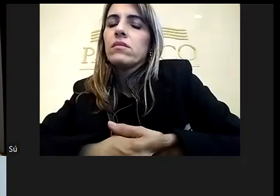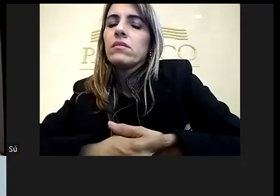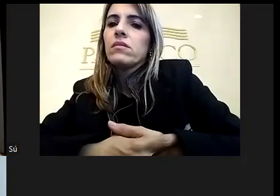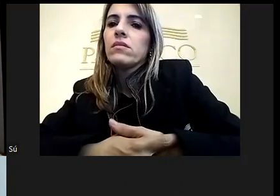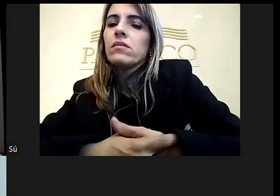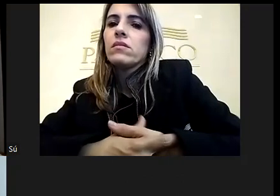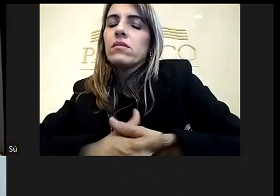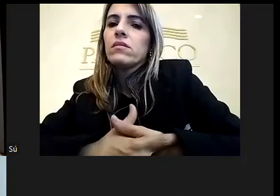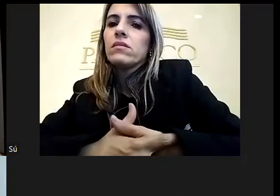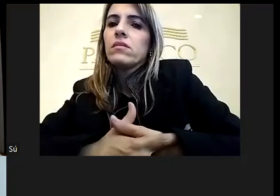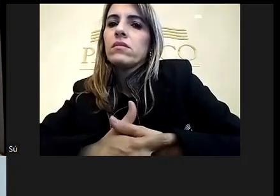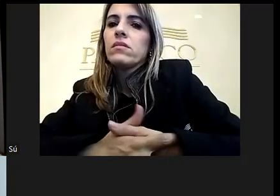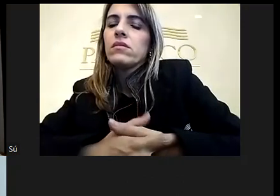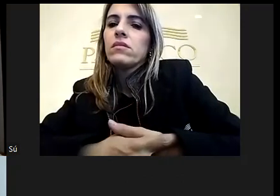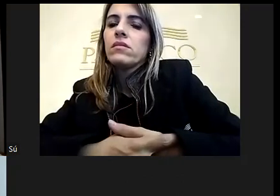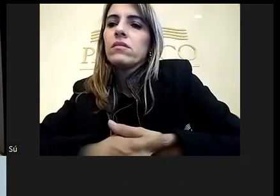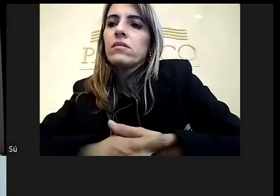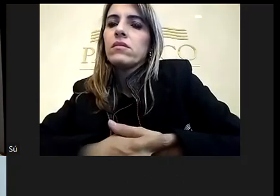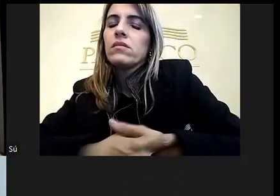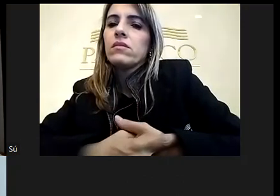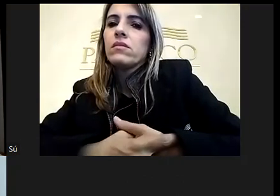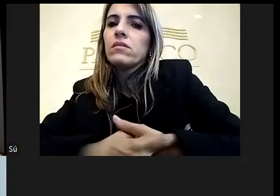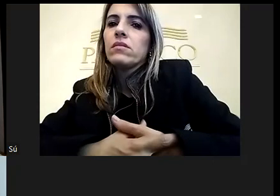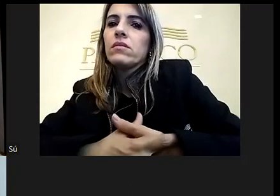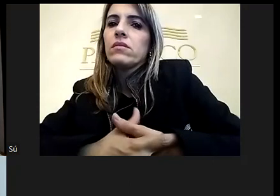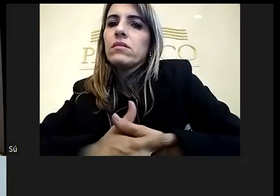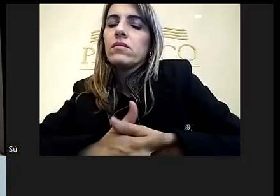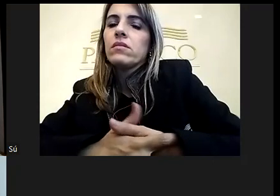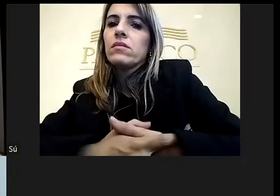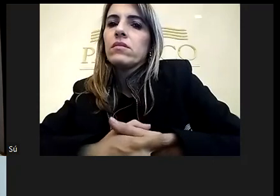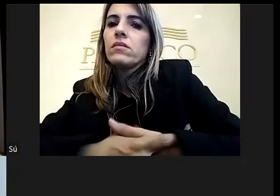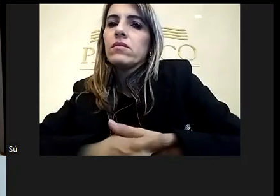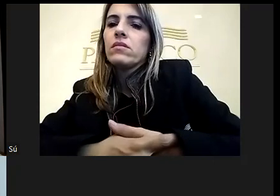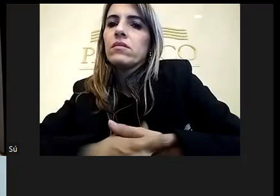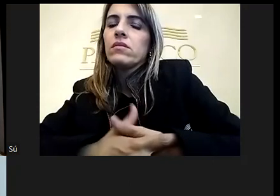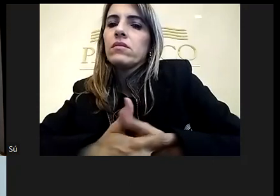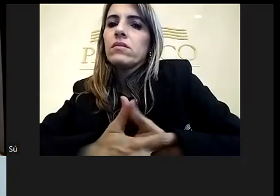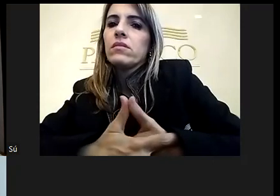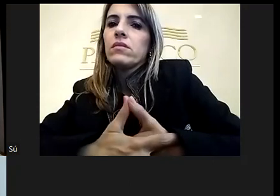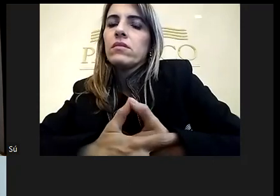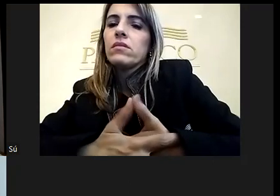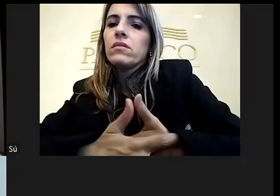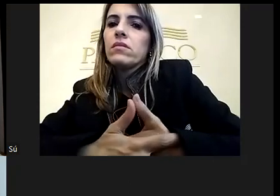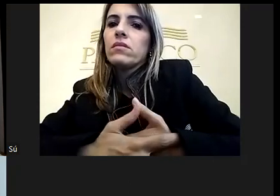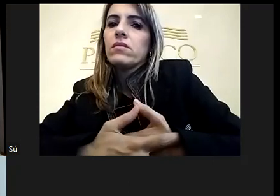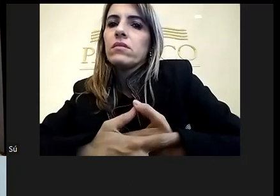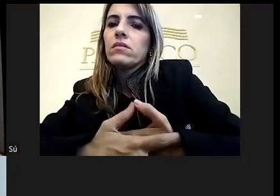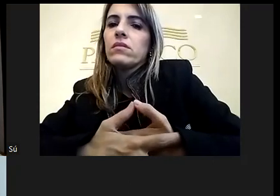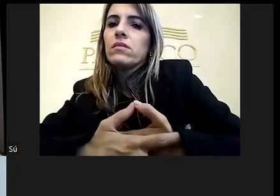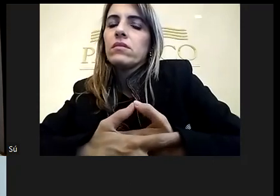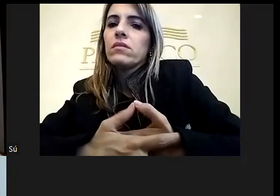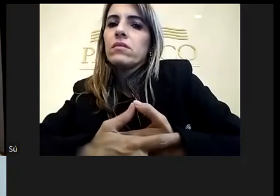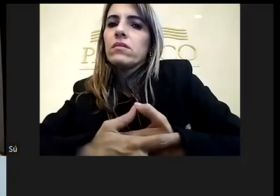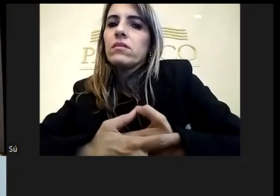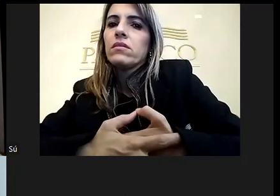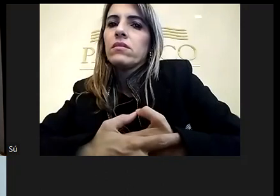E com isso, É isso que a gente falou. É isso que você falou, não dá para se deter muito. Nós precisamos saber, né? é. Dominar a teoria, mas não dá para